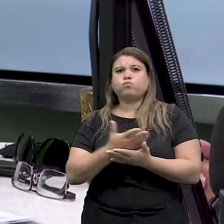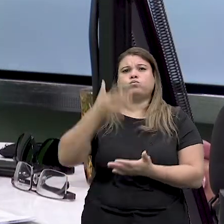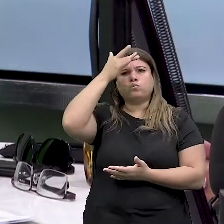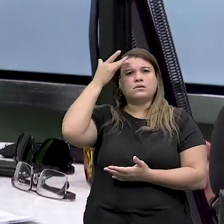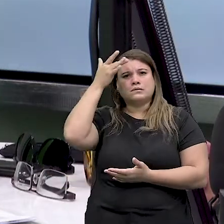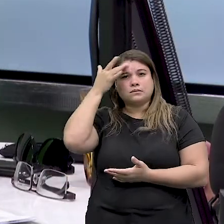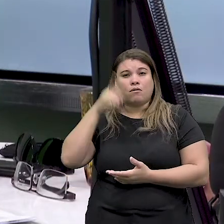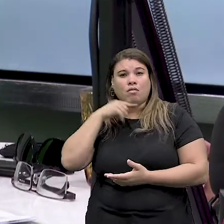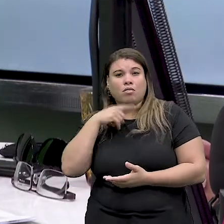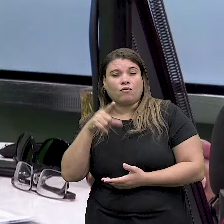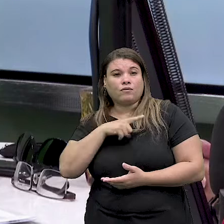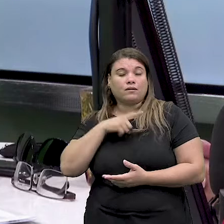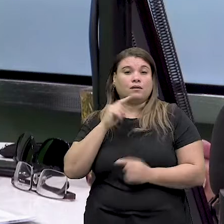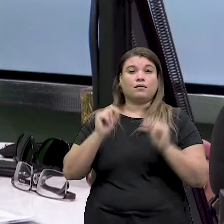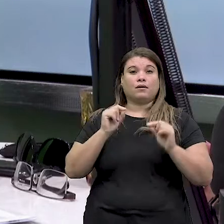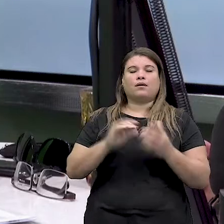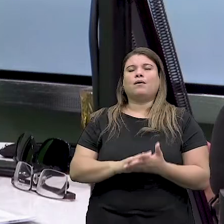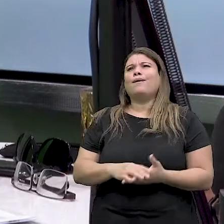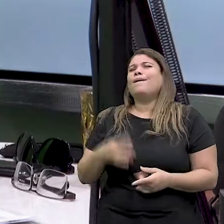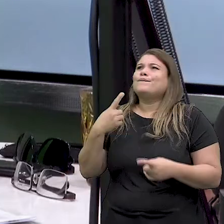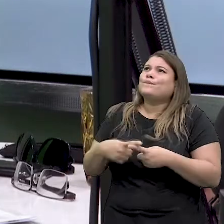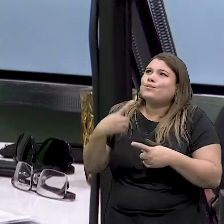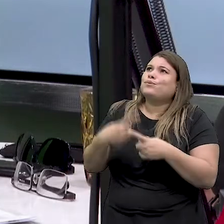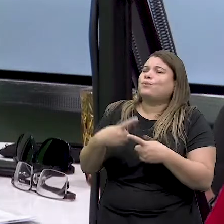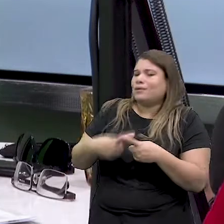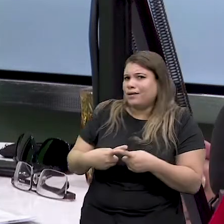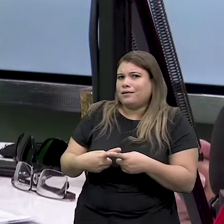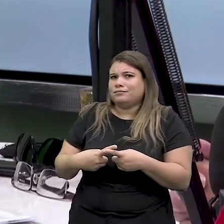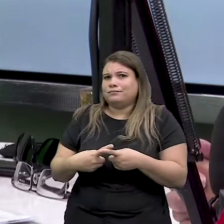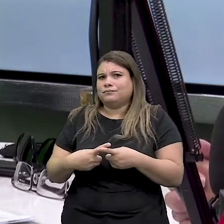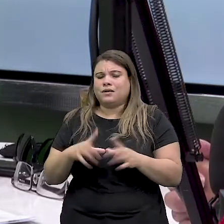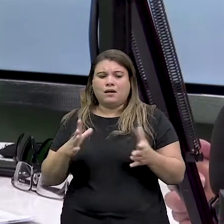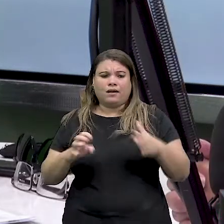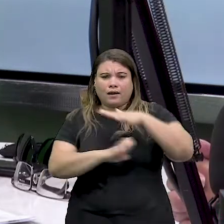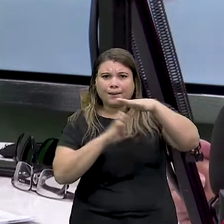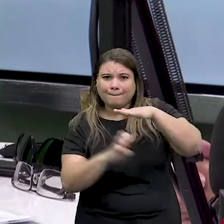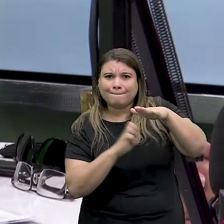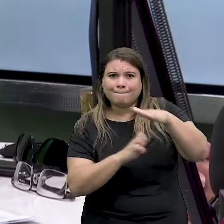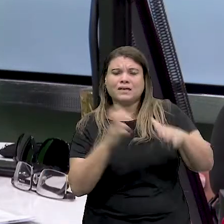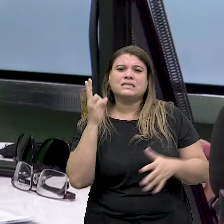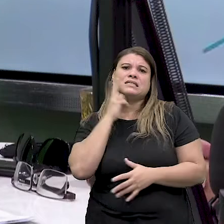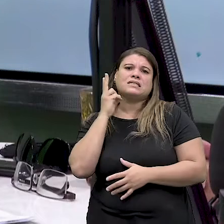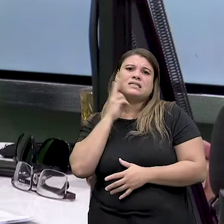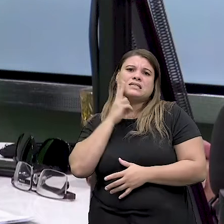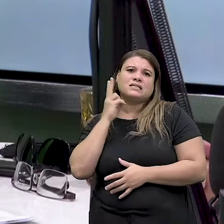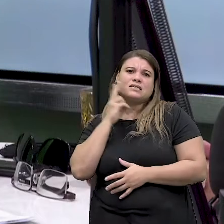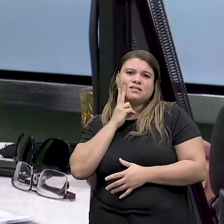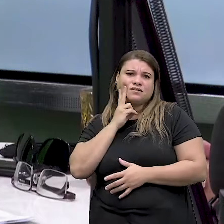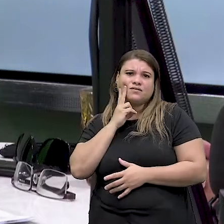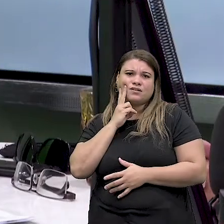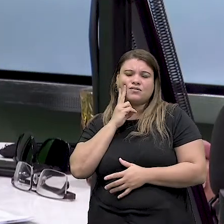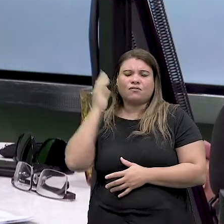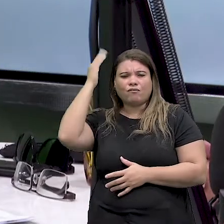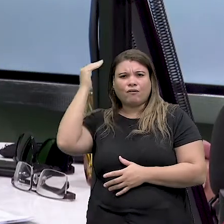qualificada, industrial, e ela não tem água de qualidade. Nossa água foi destruída, contaminada. O subsolo também está contaminado.